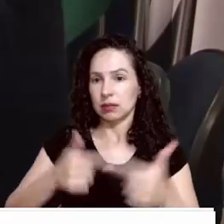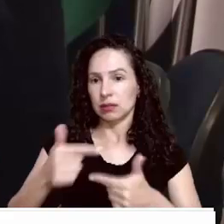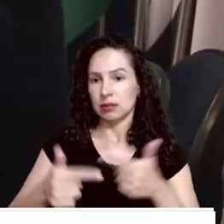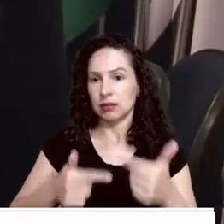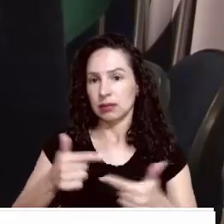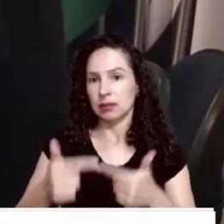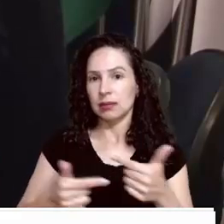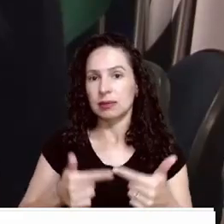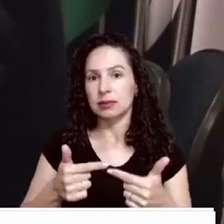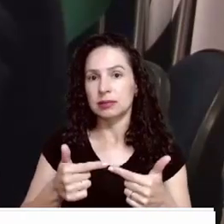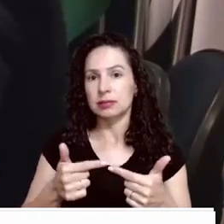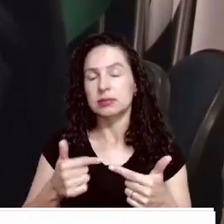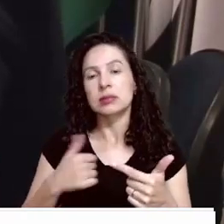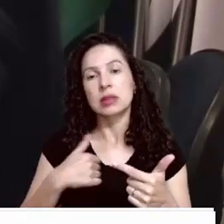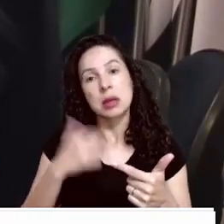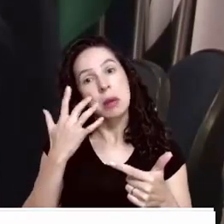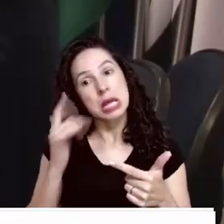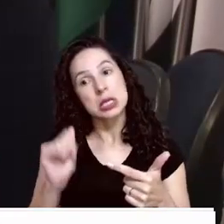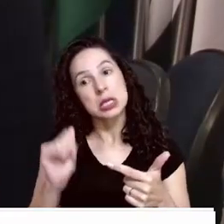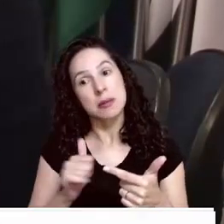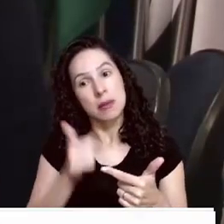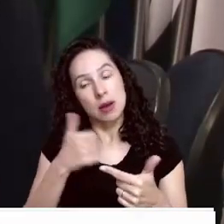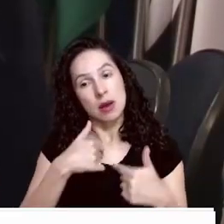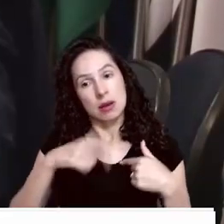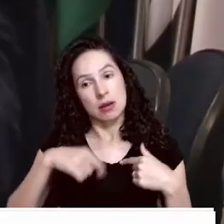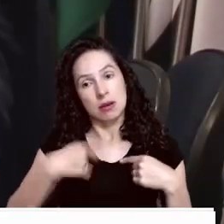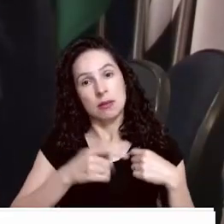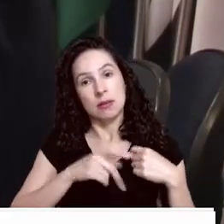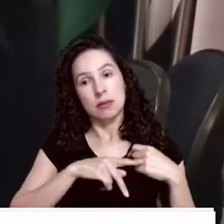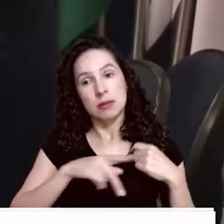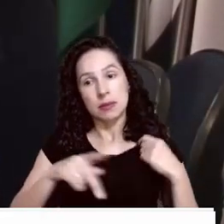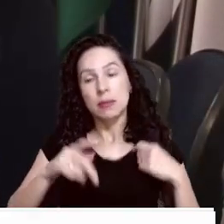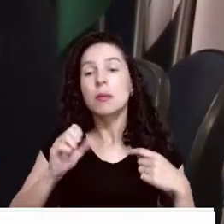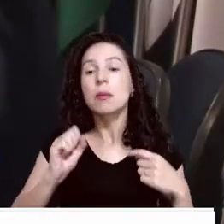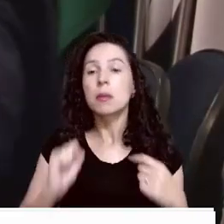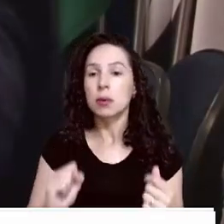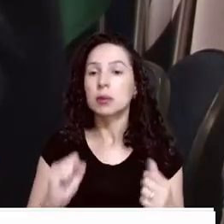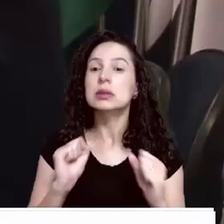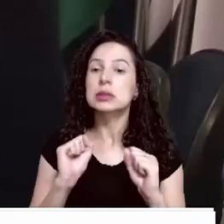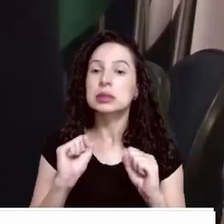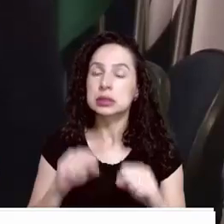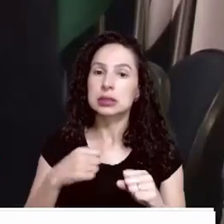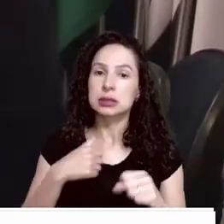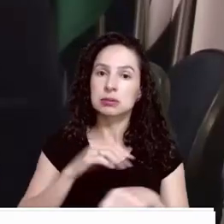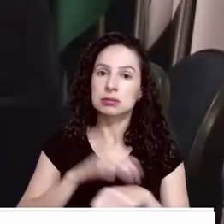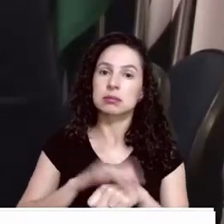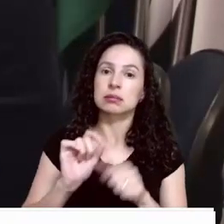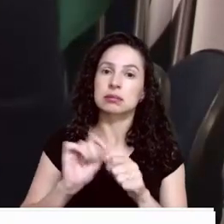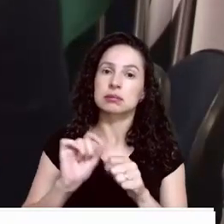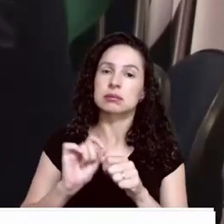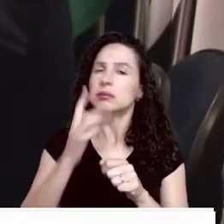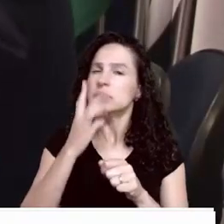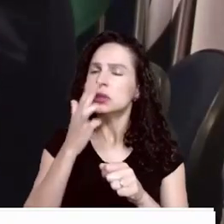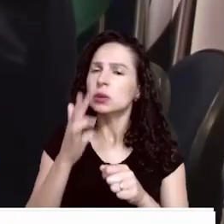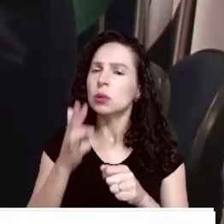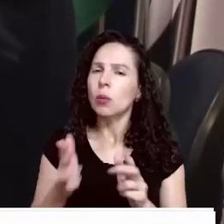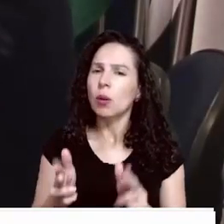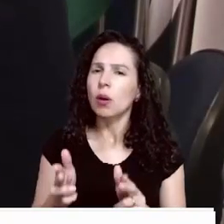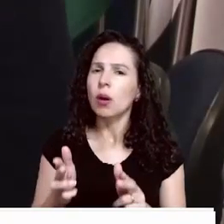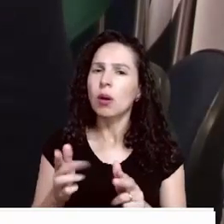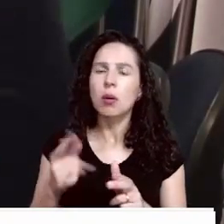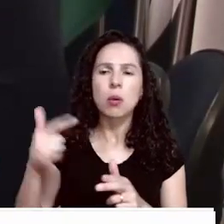eu achei por bem, como presidente, poderia ser, eu fazer como foi feito em outras